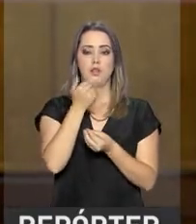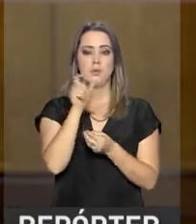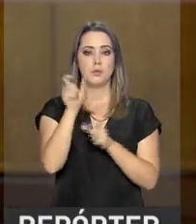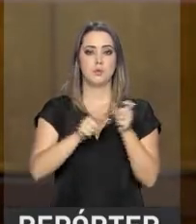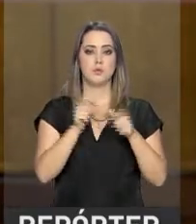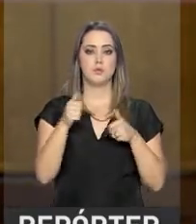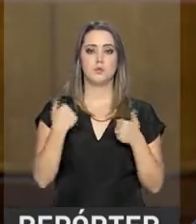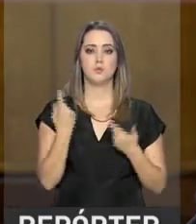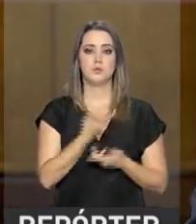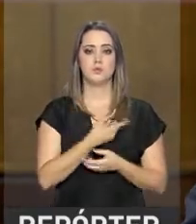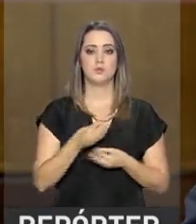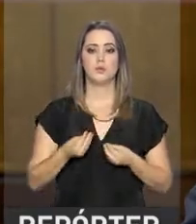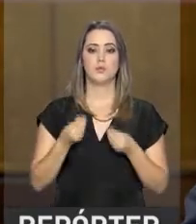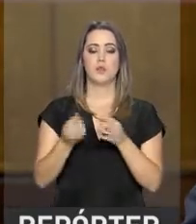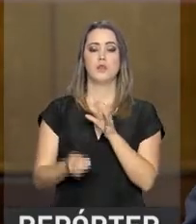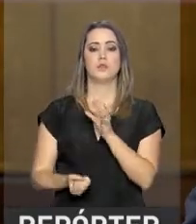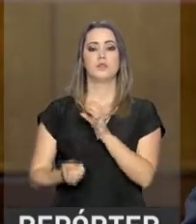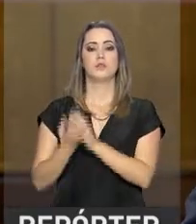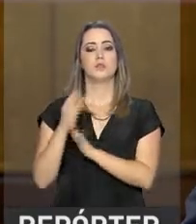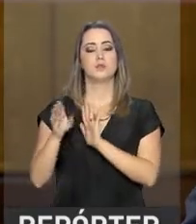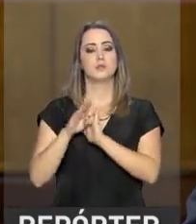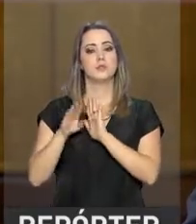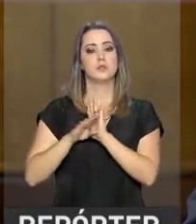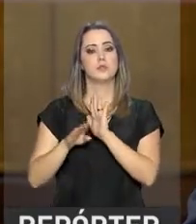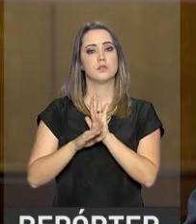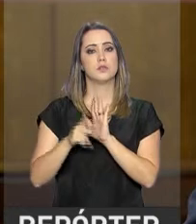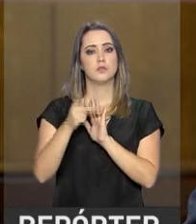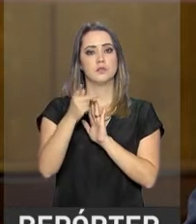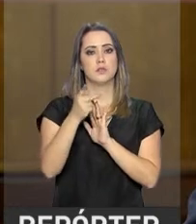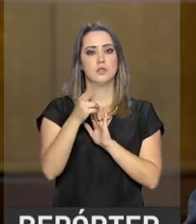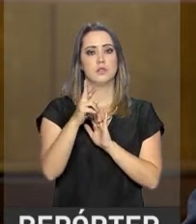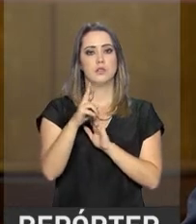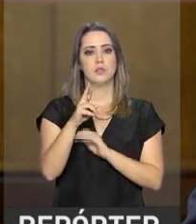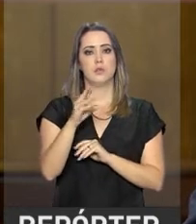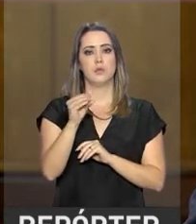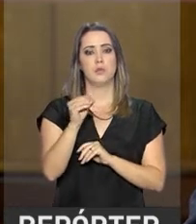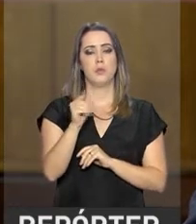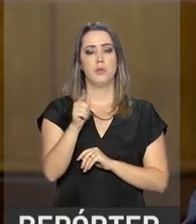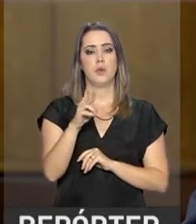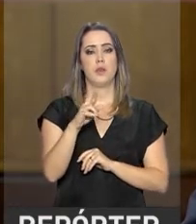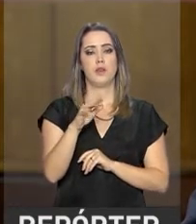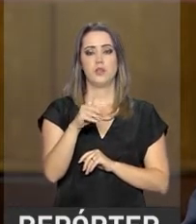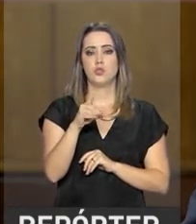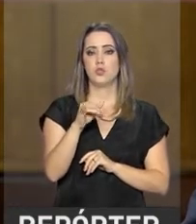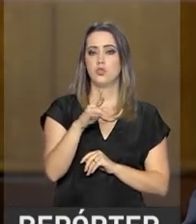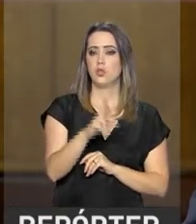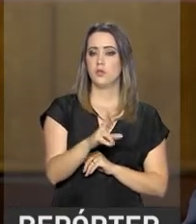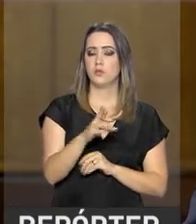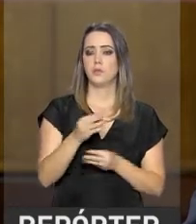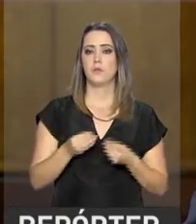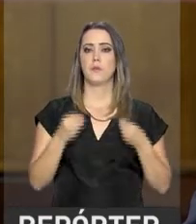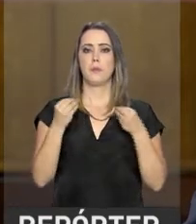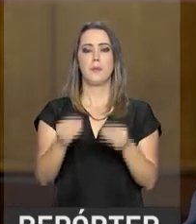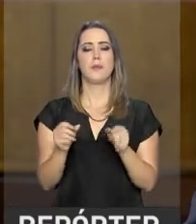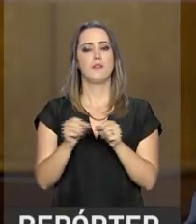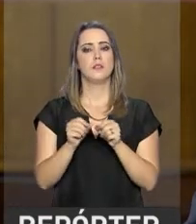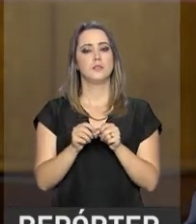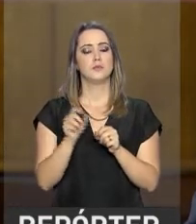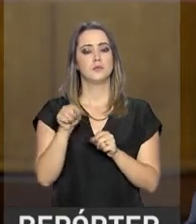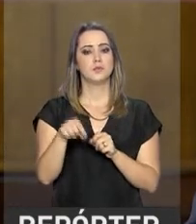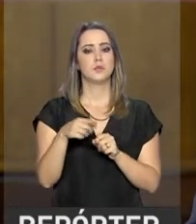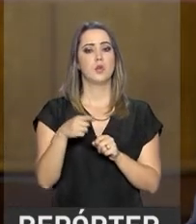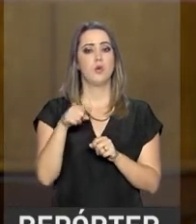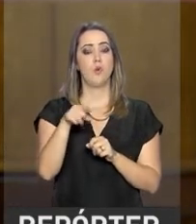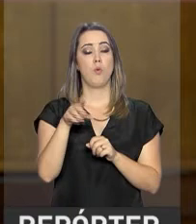né nós instituímos o programa progredir que fez os matérias montou esse programa com muita